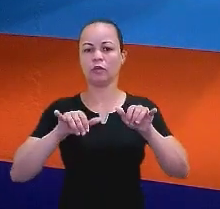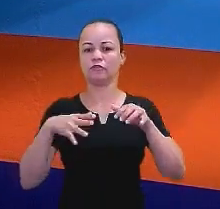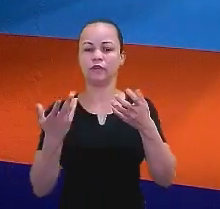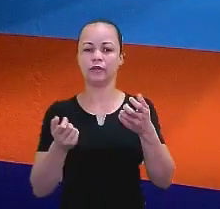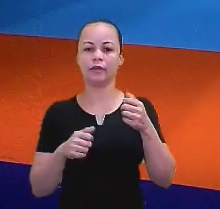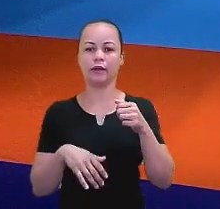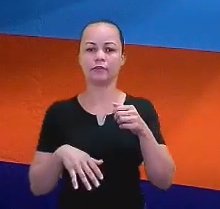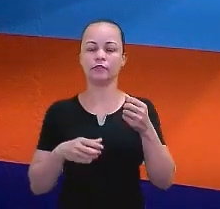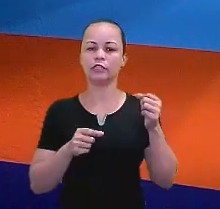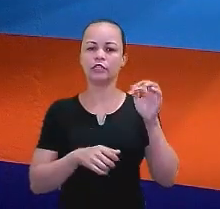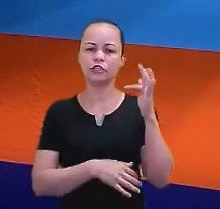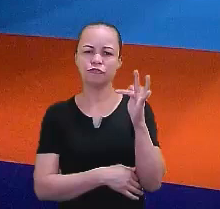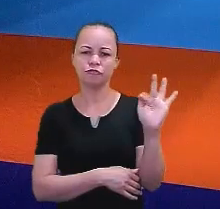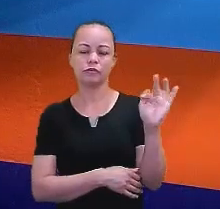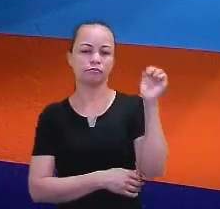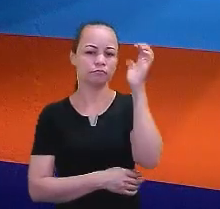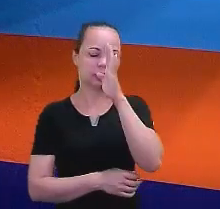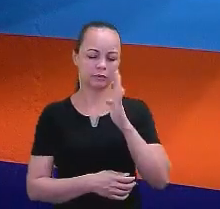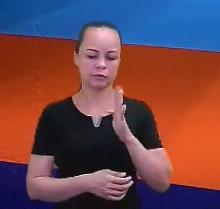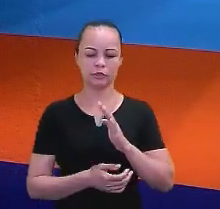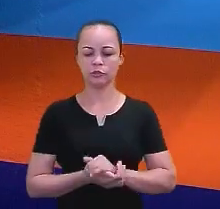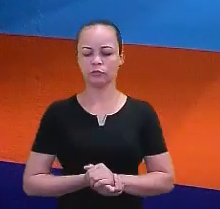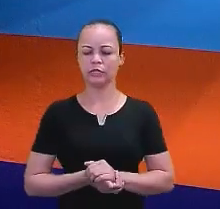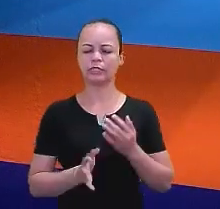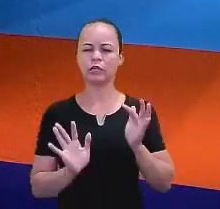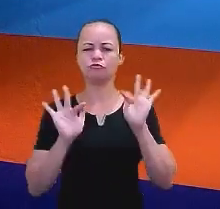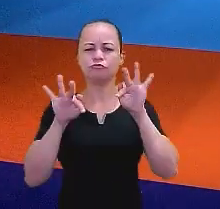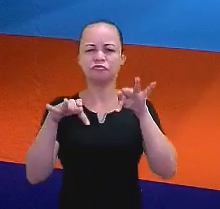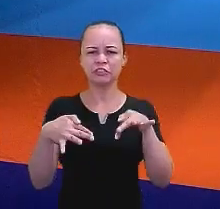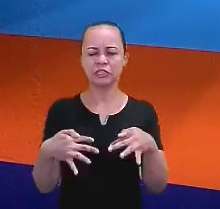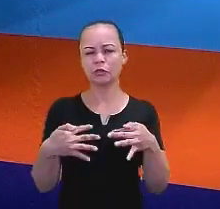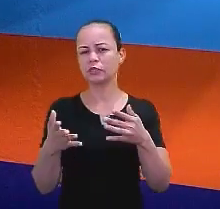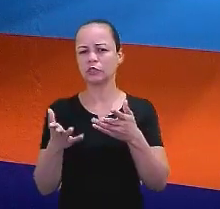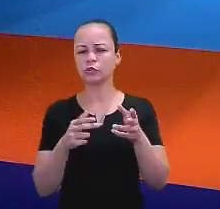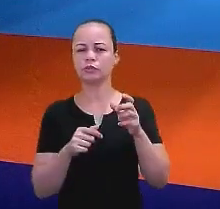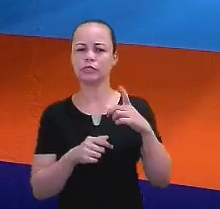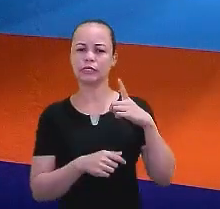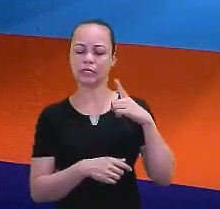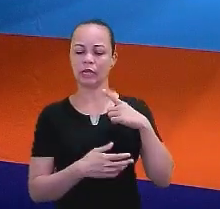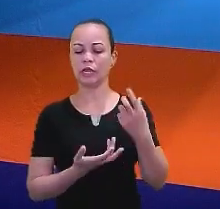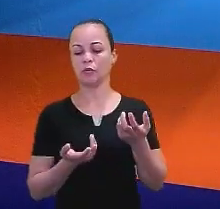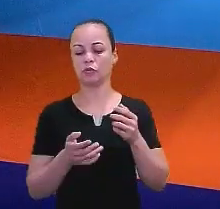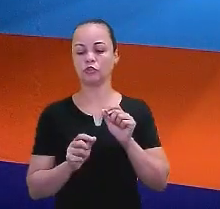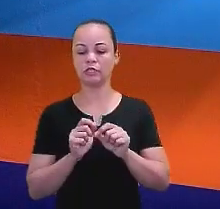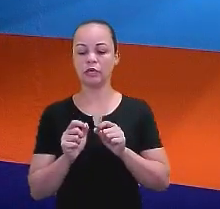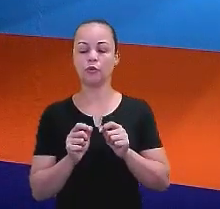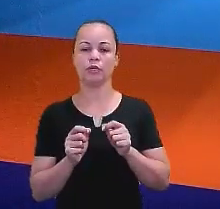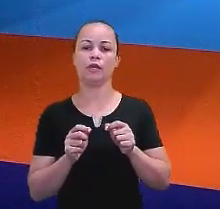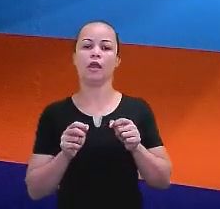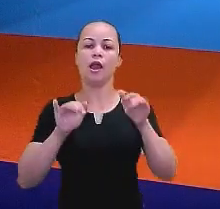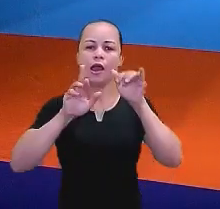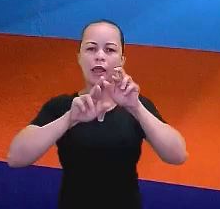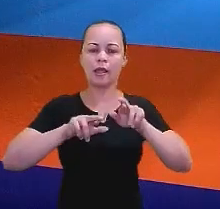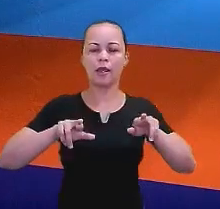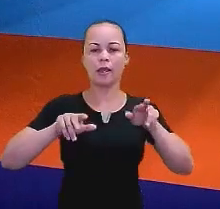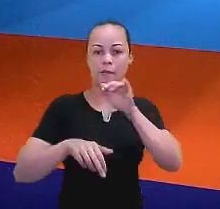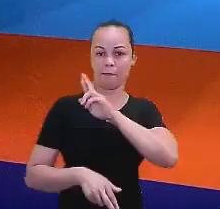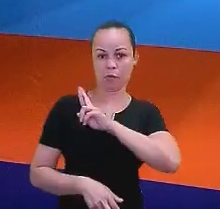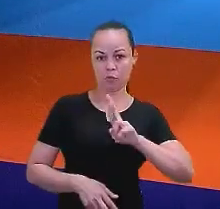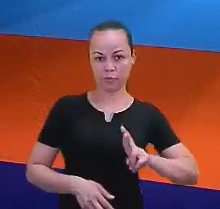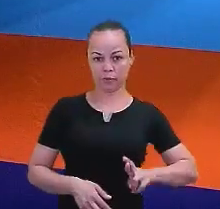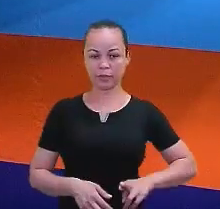o finalzinho do que nós chamamos de República Velha. Então, vejam só,